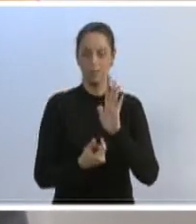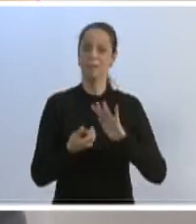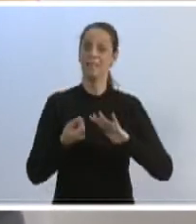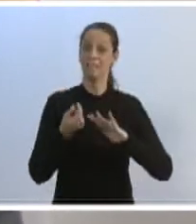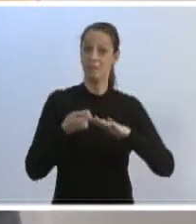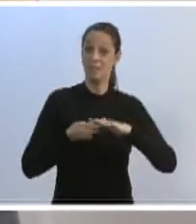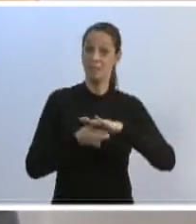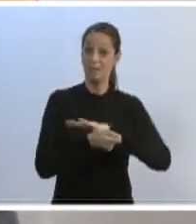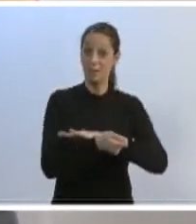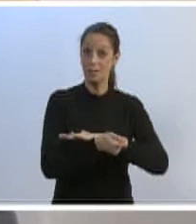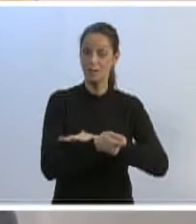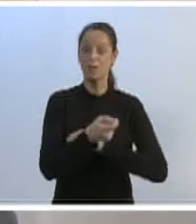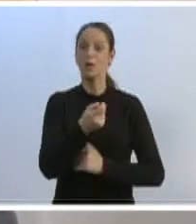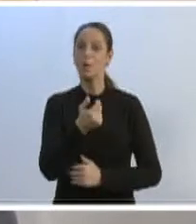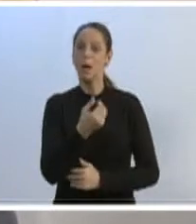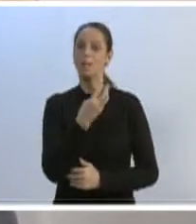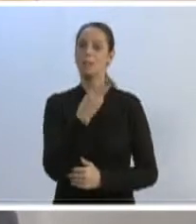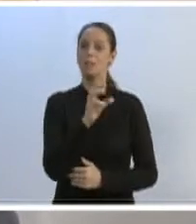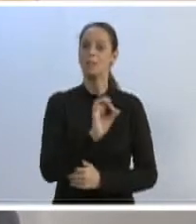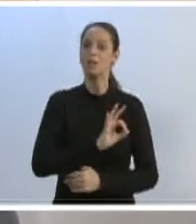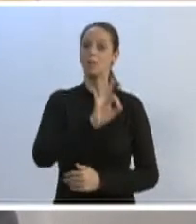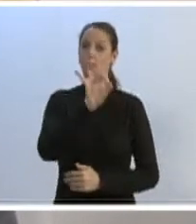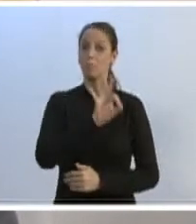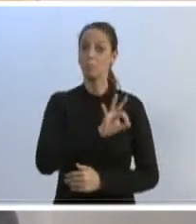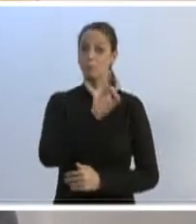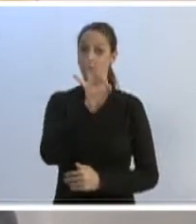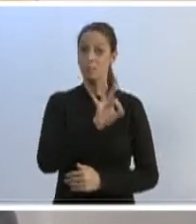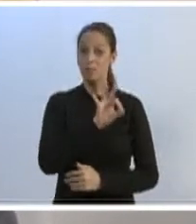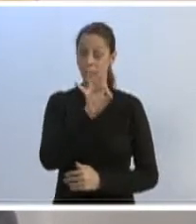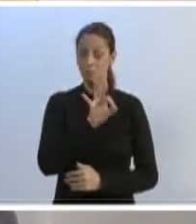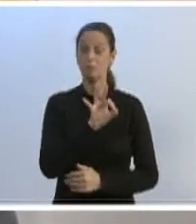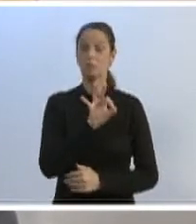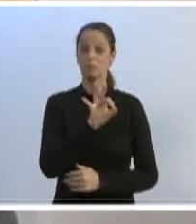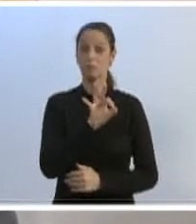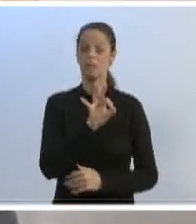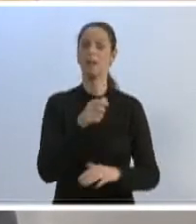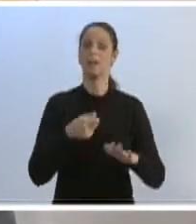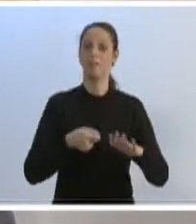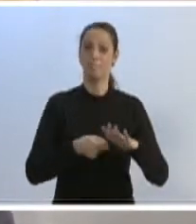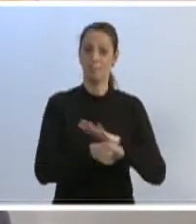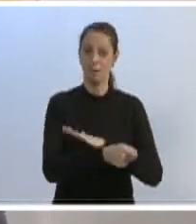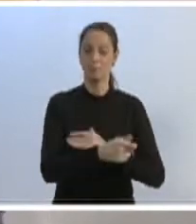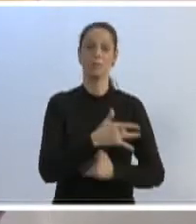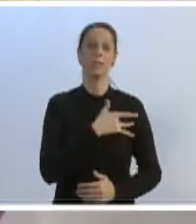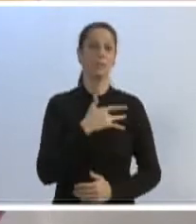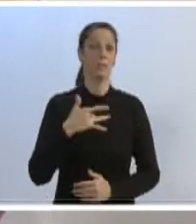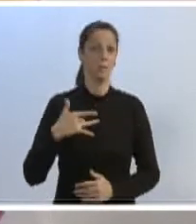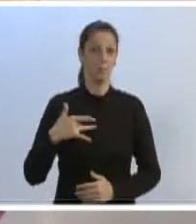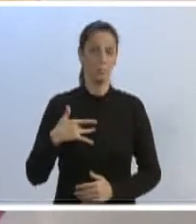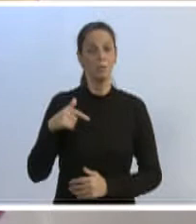Lanzarin, quase 30% de tudo que arrecada em saúde.